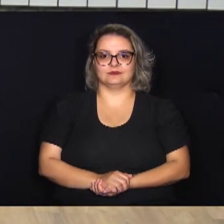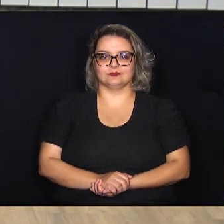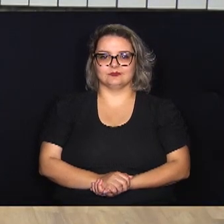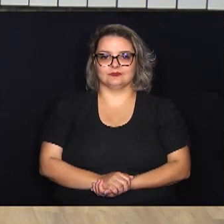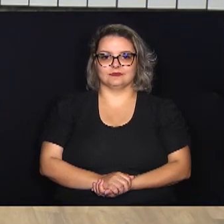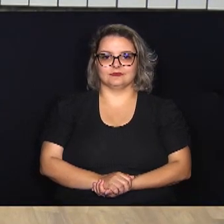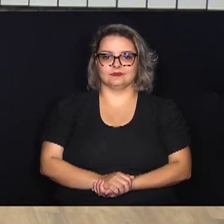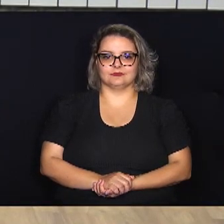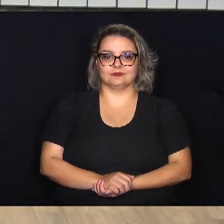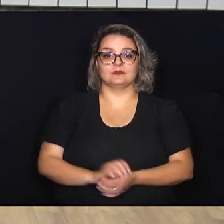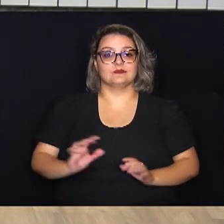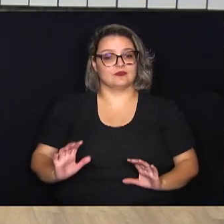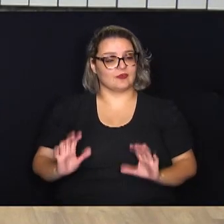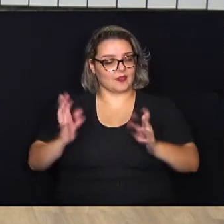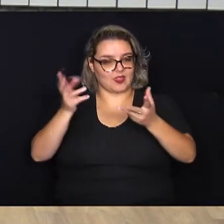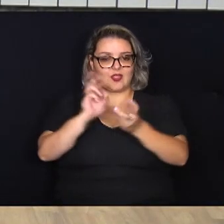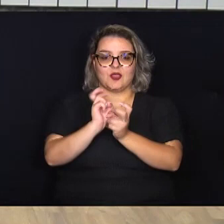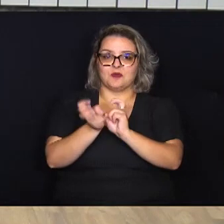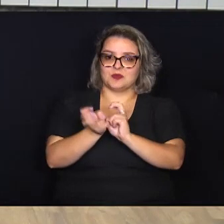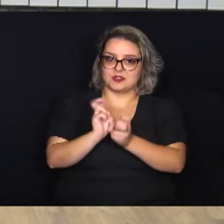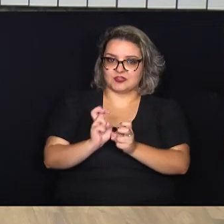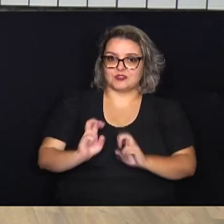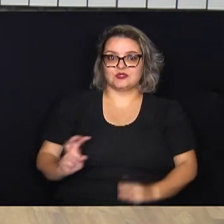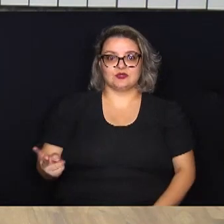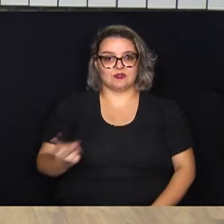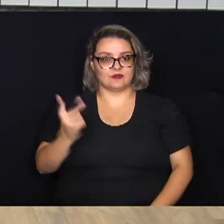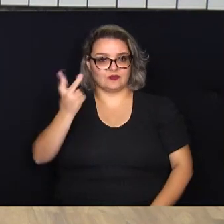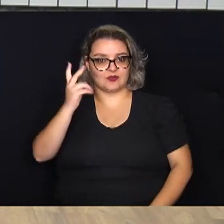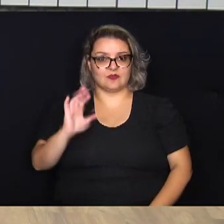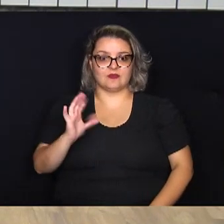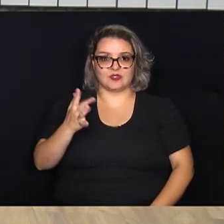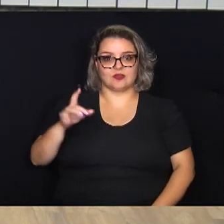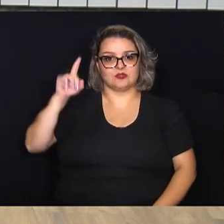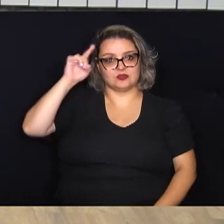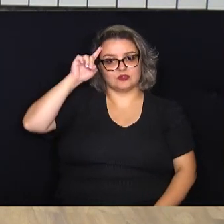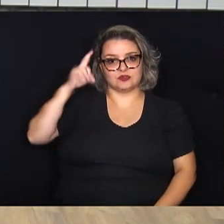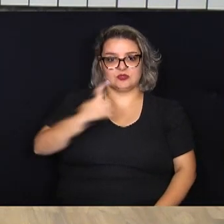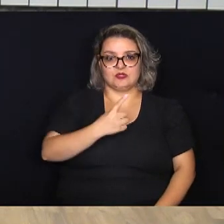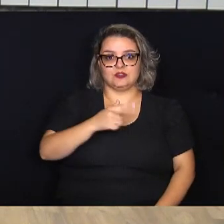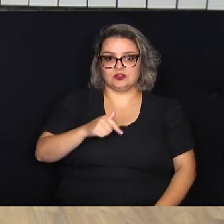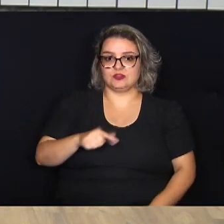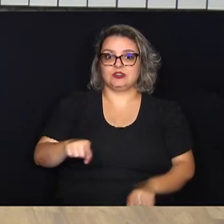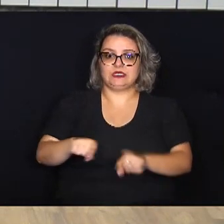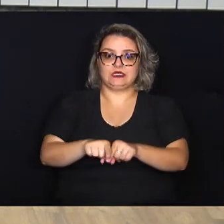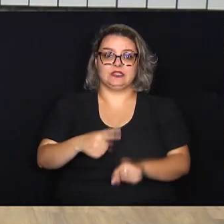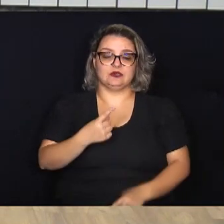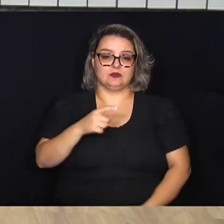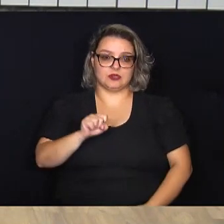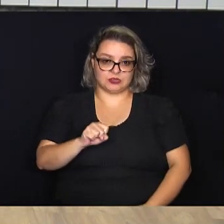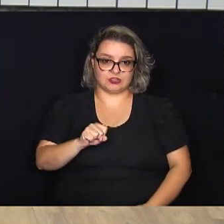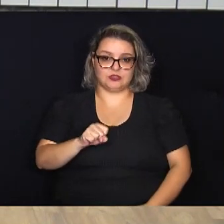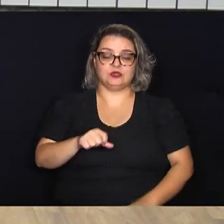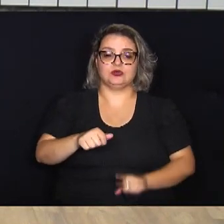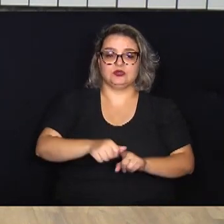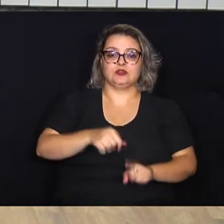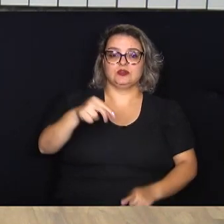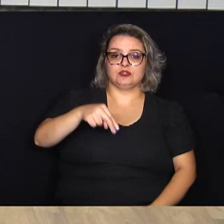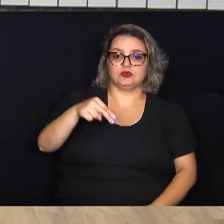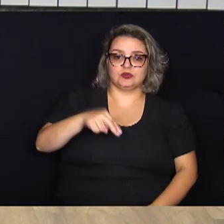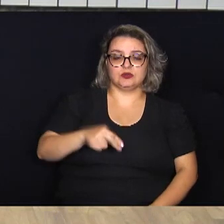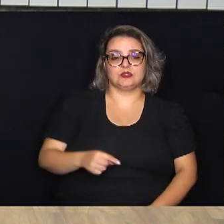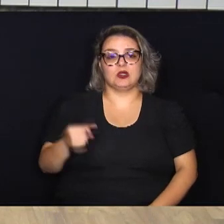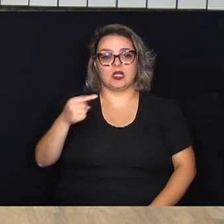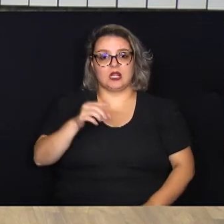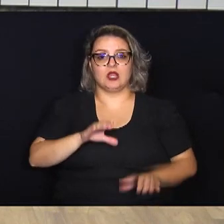E o Festival Capoeira de Valor vai acontecer nos dias 17 e 18 de novembro, lá no